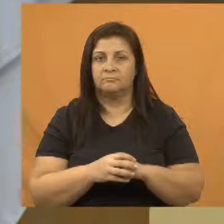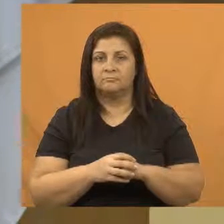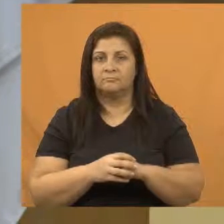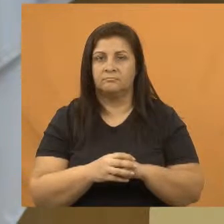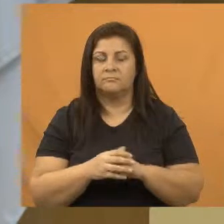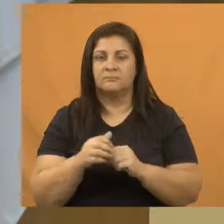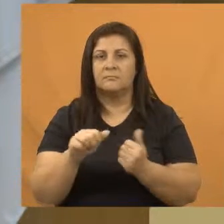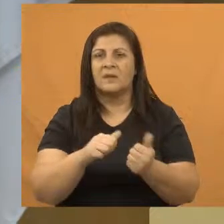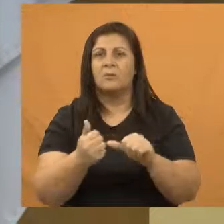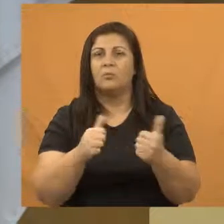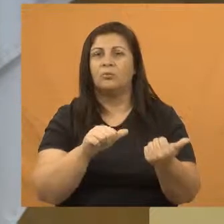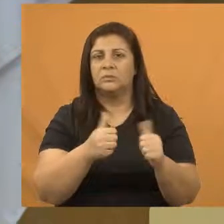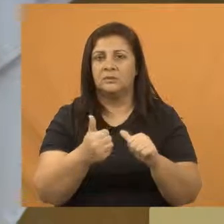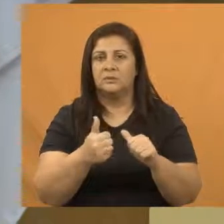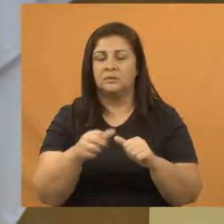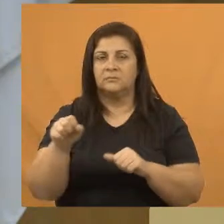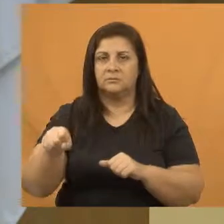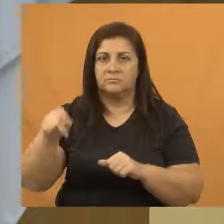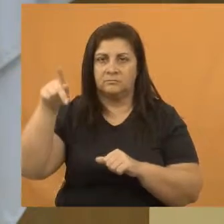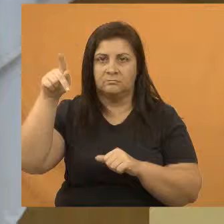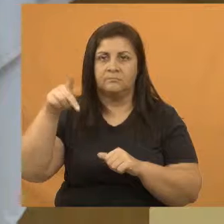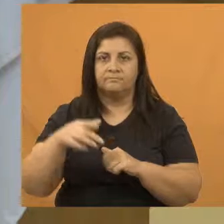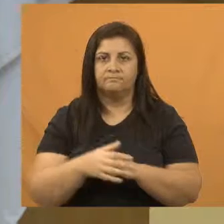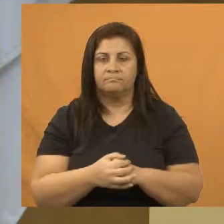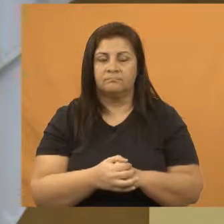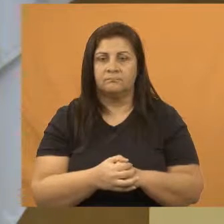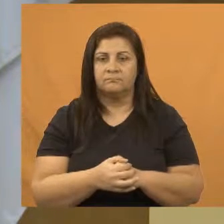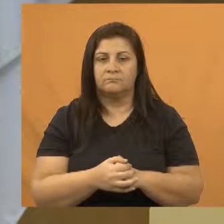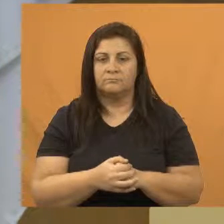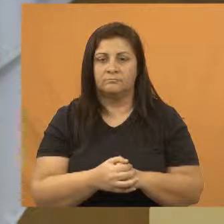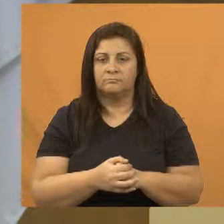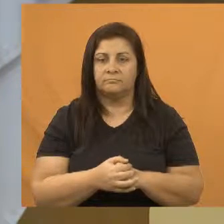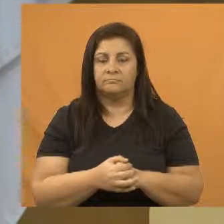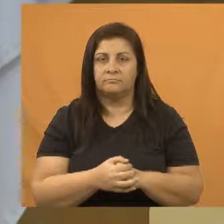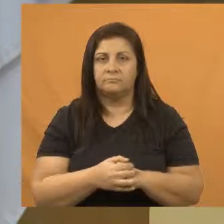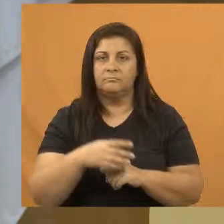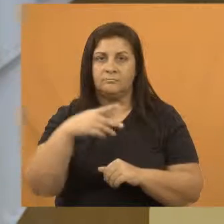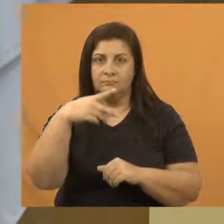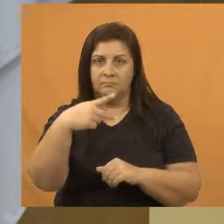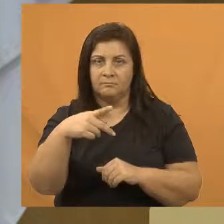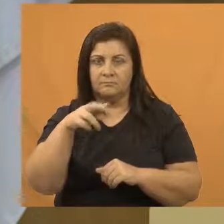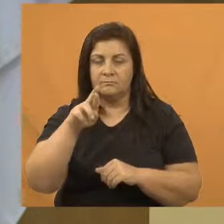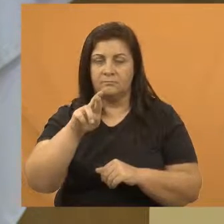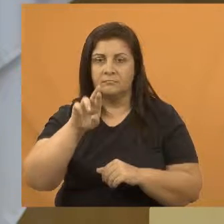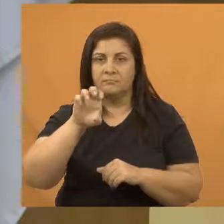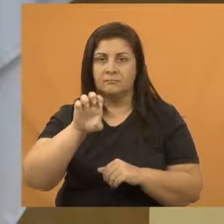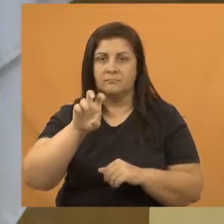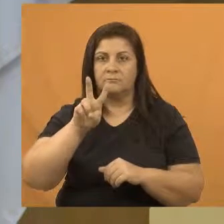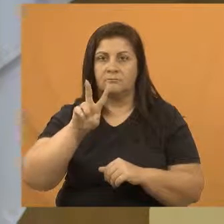Previdência. A Previdência faz parte da Seguridade Social,